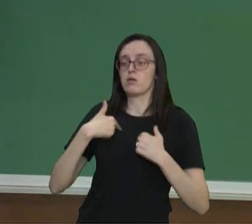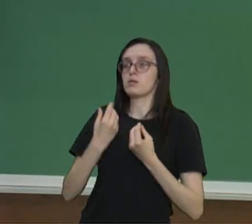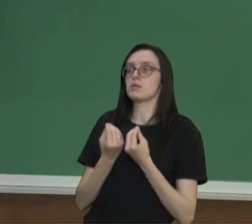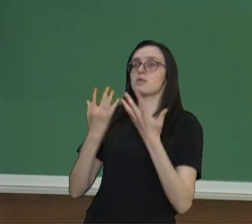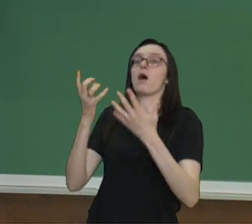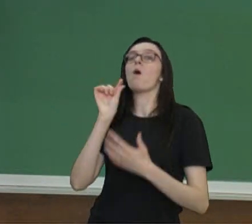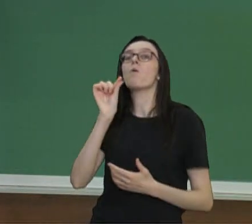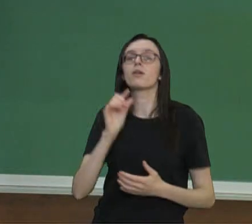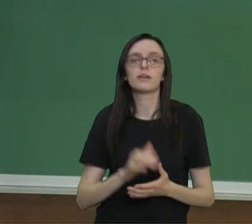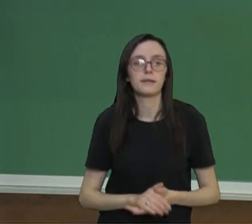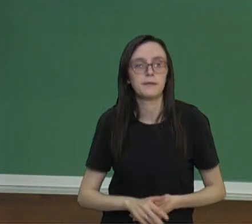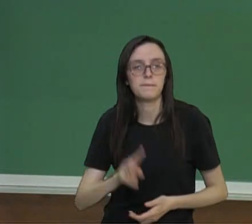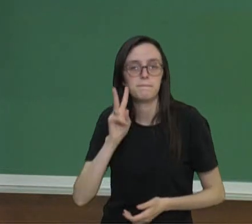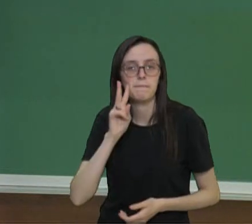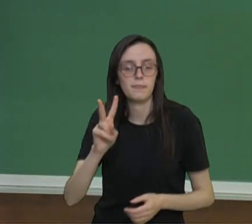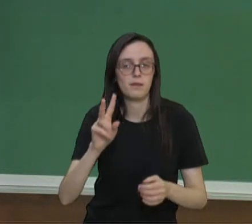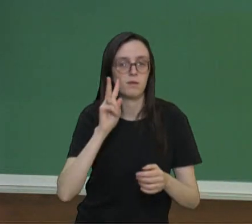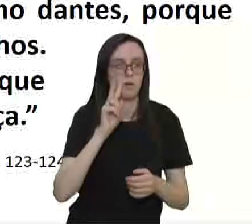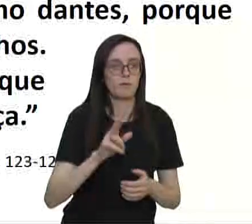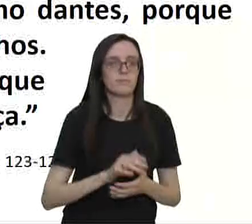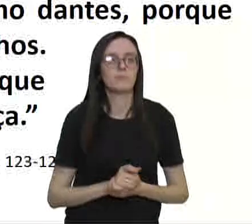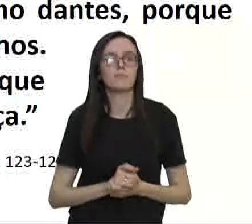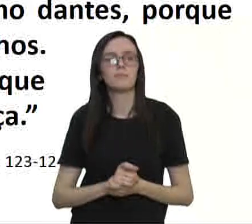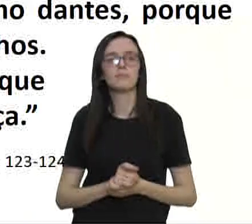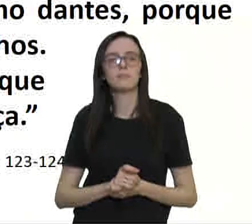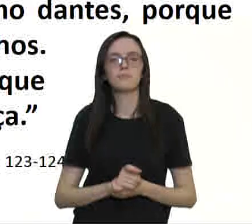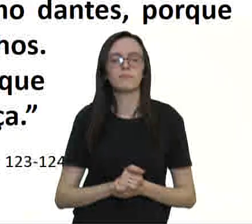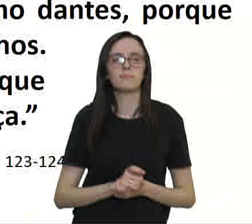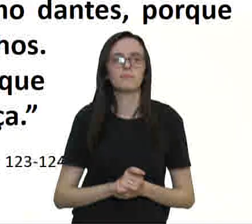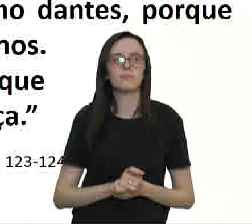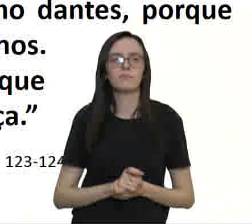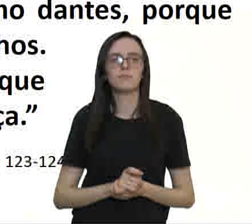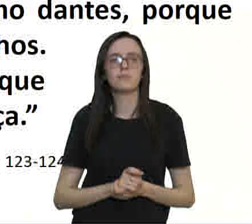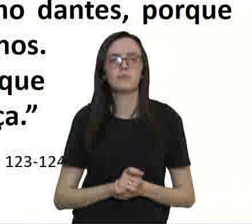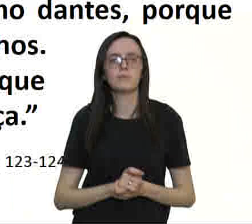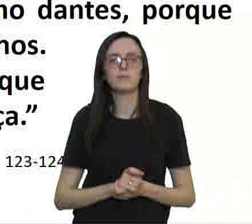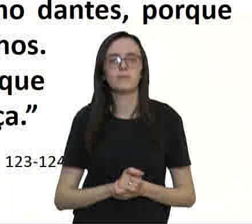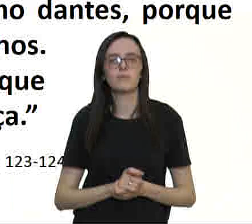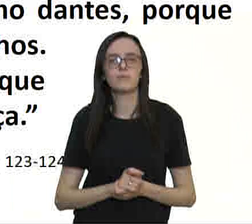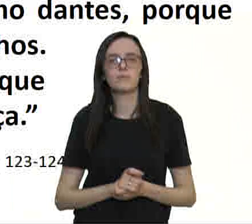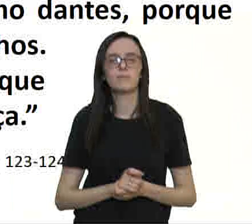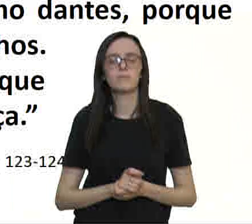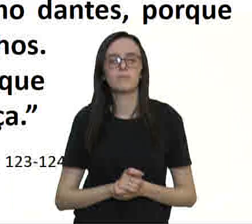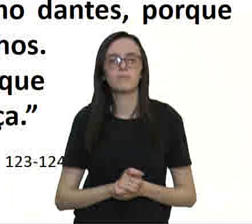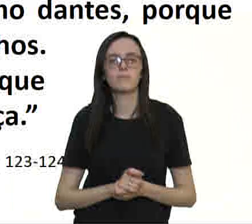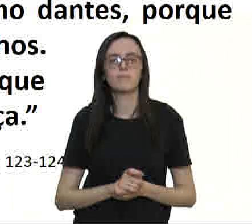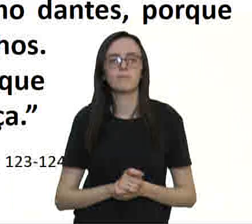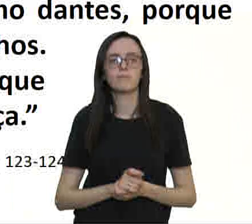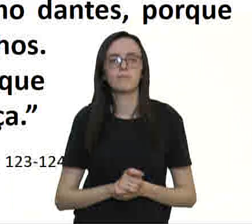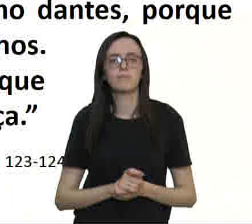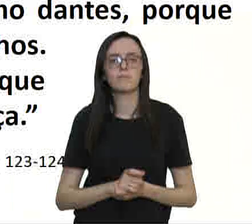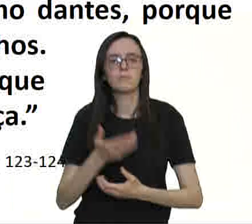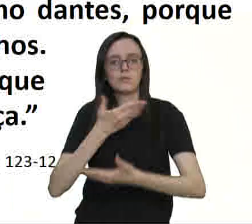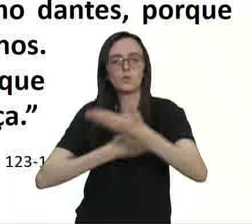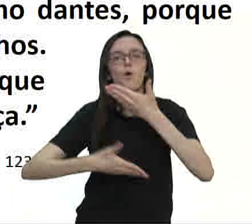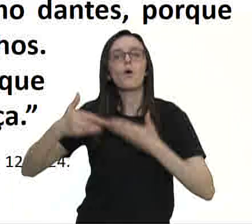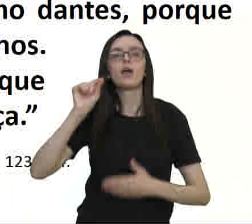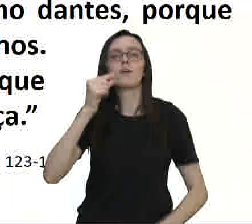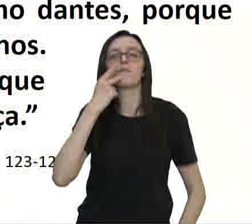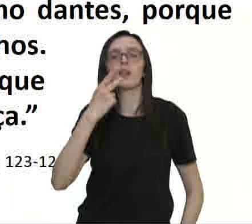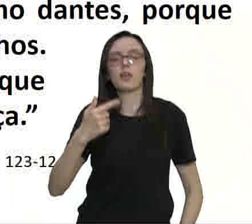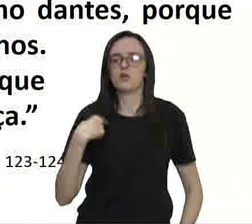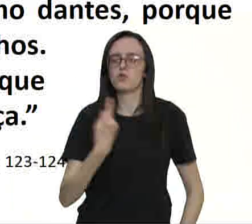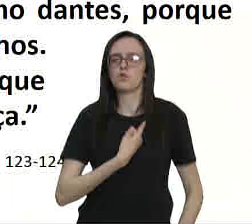negociação aí? Tá aqui, ó, o que eles oferecem em troca. Eles estão oferecendo, dizendo que estamos prontos para